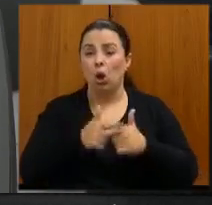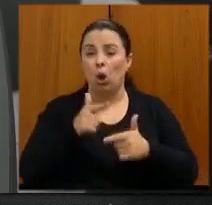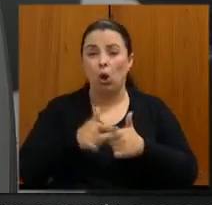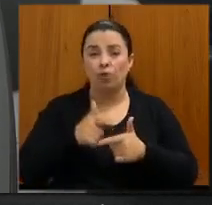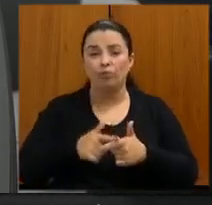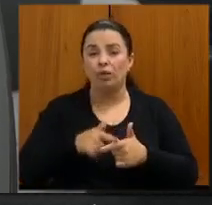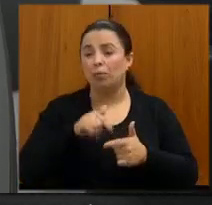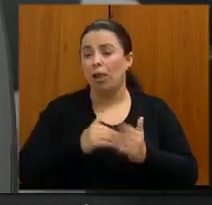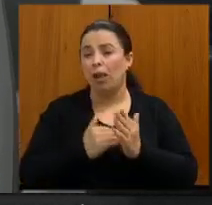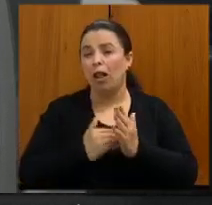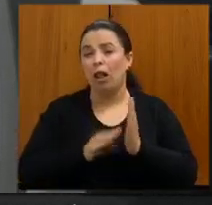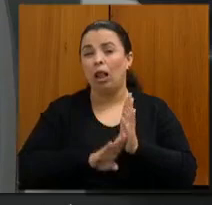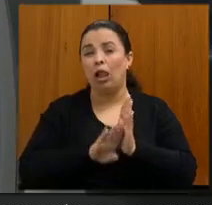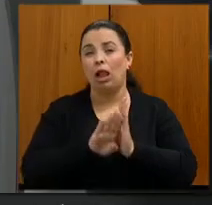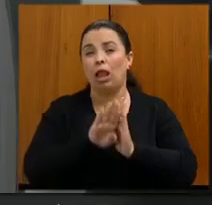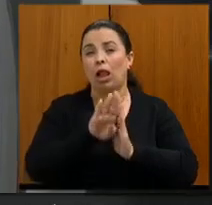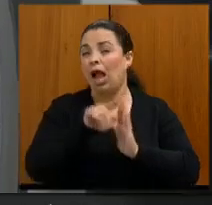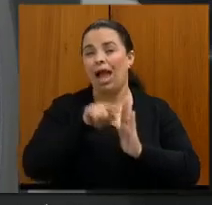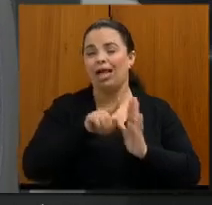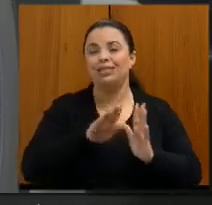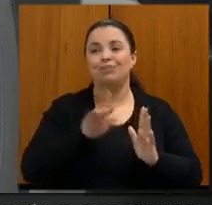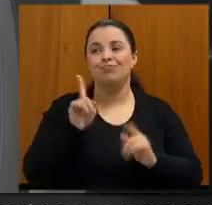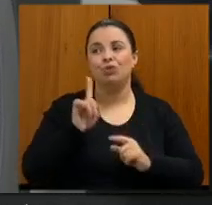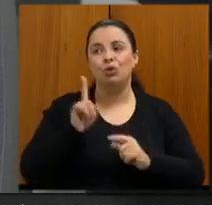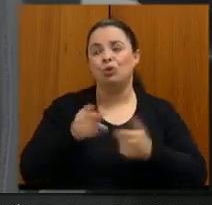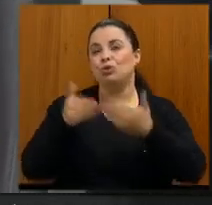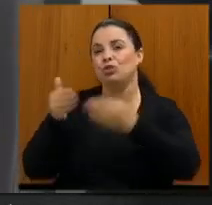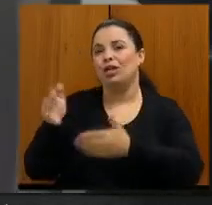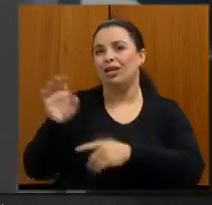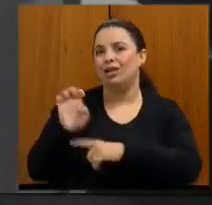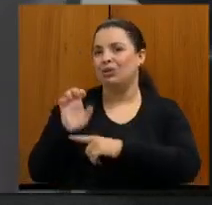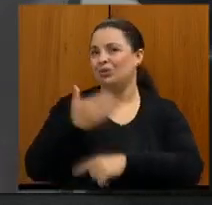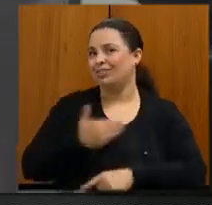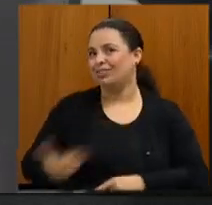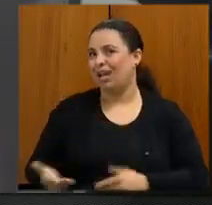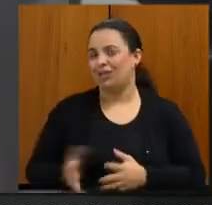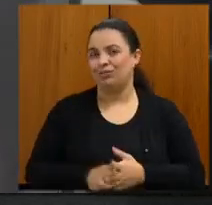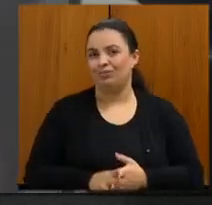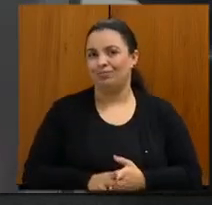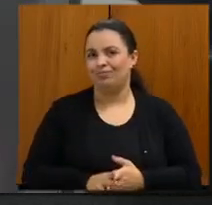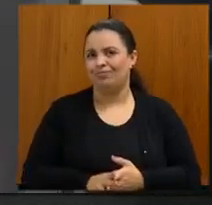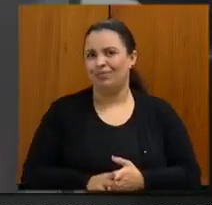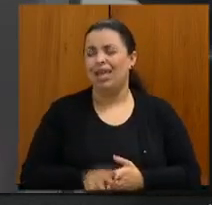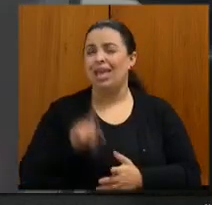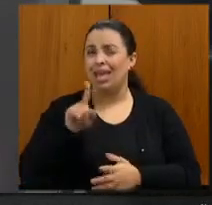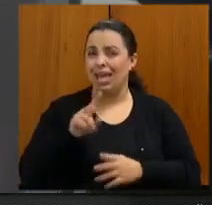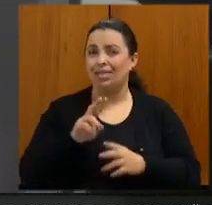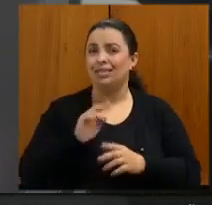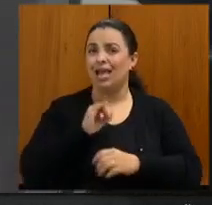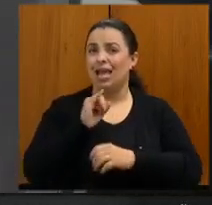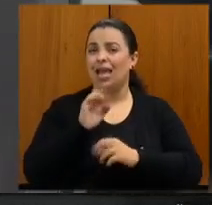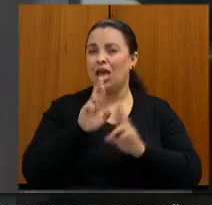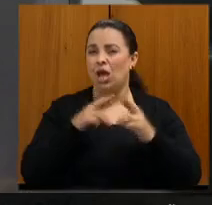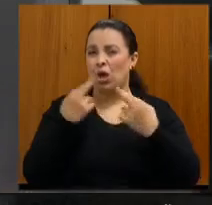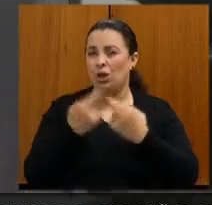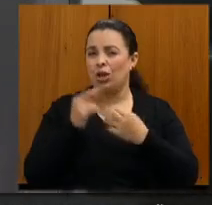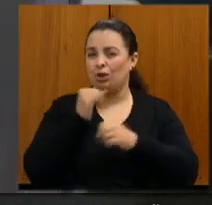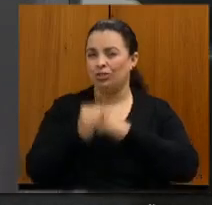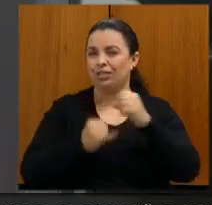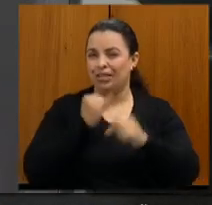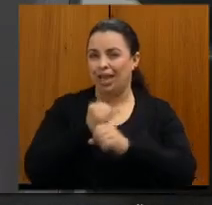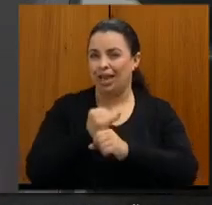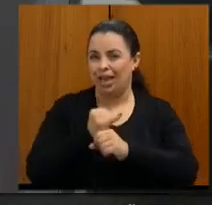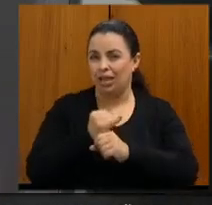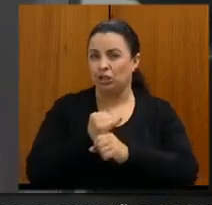Eles não têm chegar no estado e aí eu não deixo diagnóstico de que reunião de internet atende Todo o estado de Minas